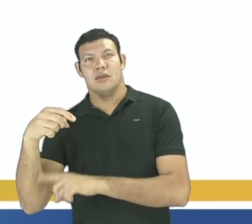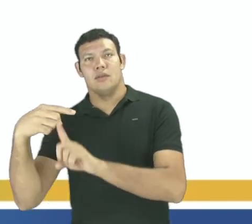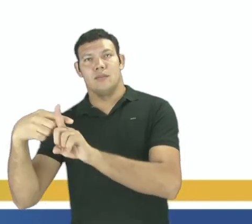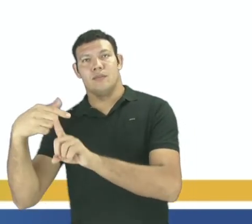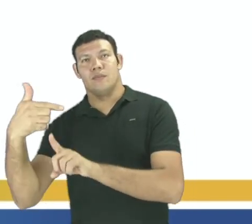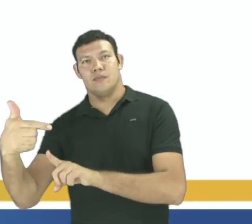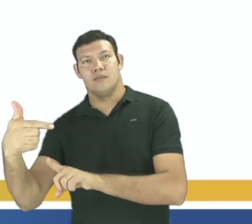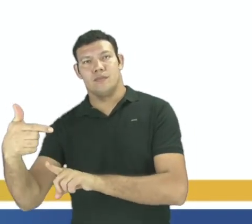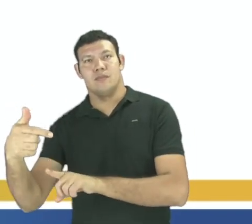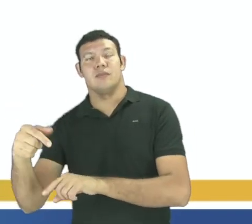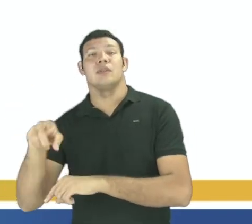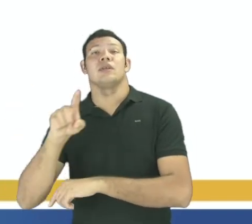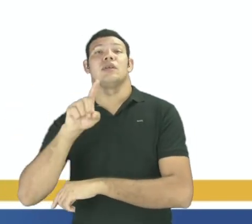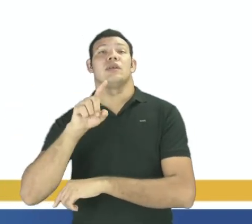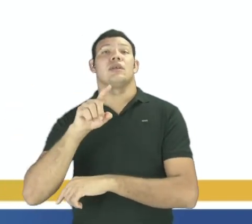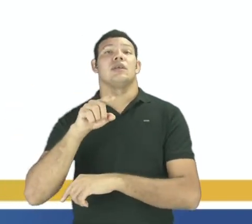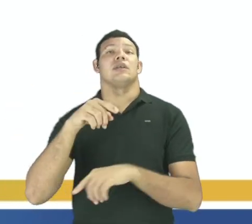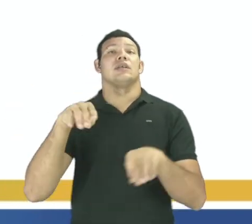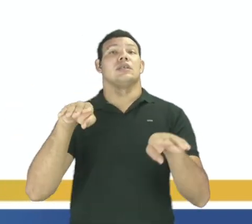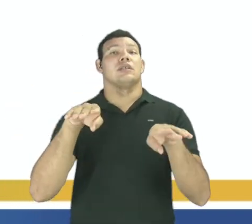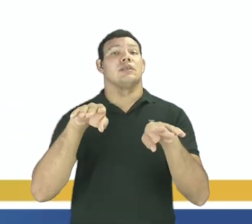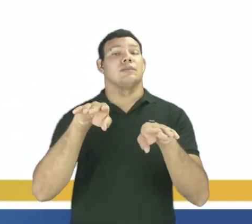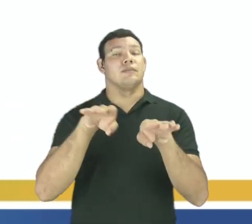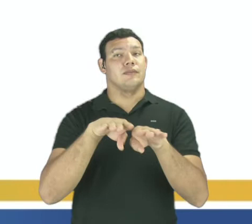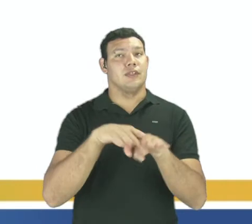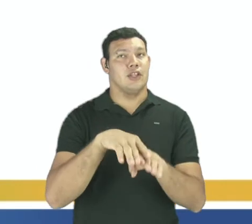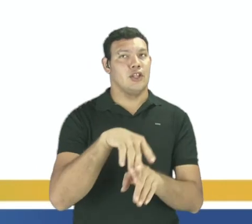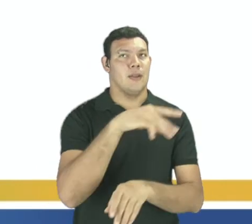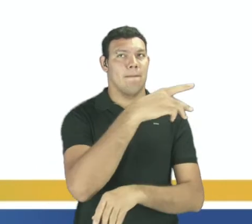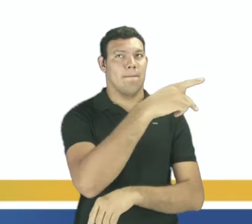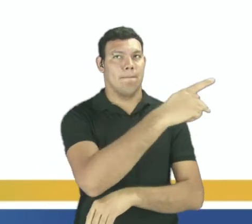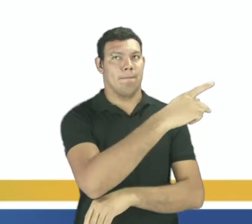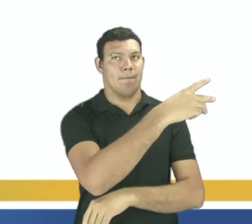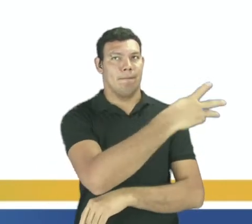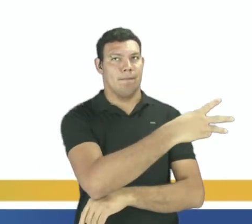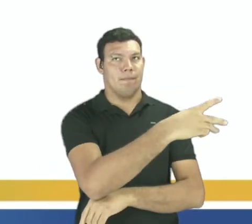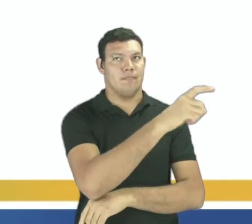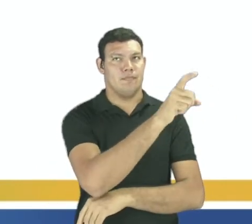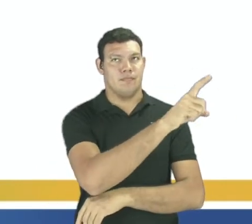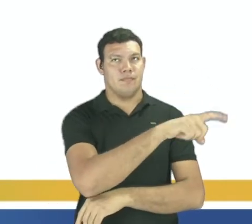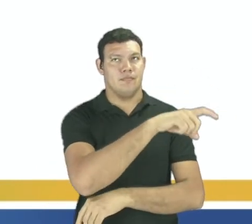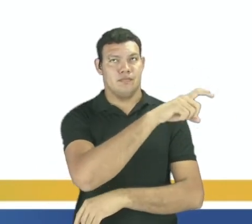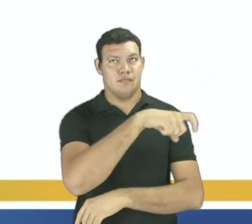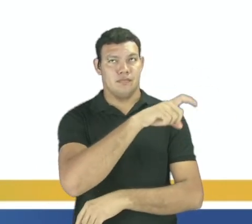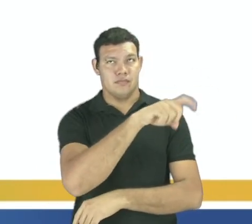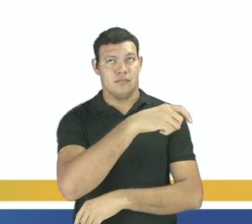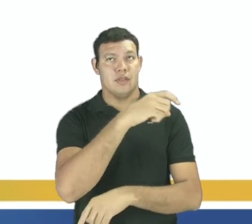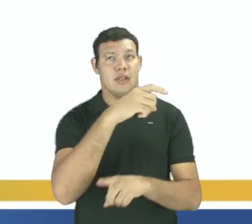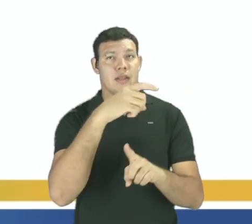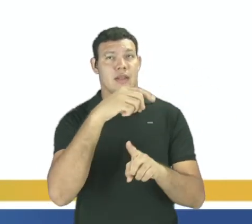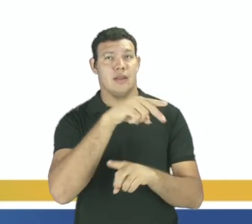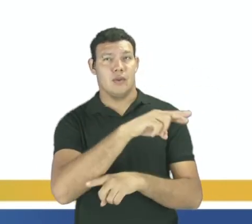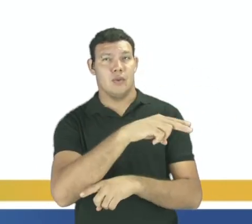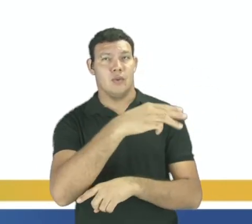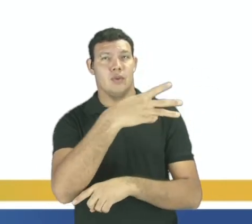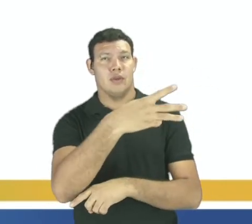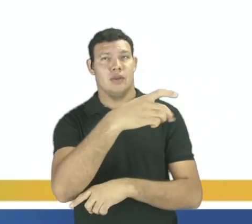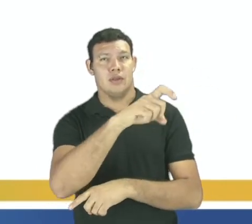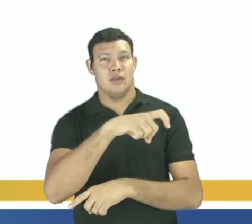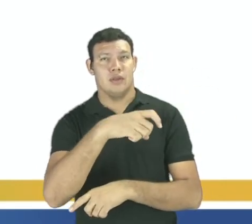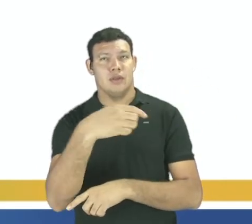4. Calcule. Primeiro ele vai pedir na letra A P2 de x mais P3 de